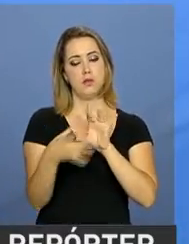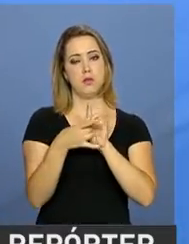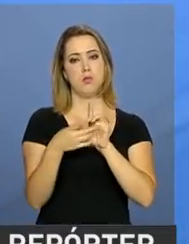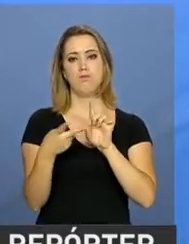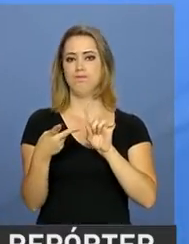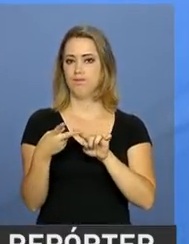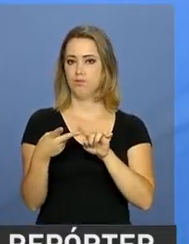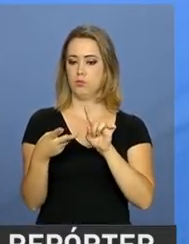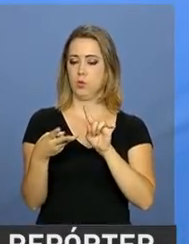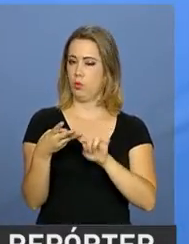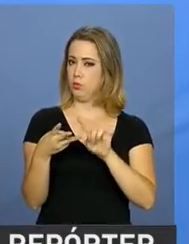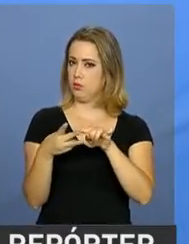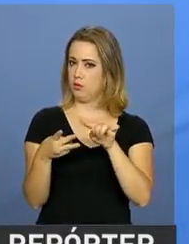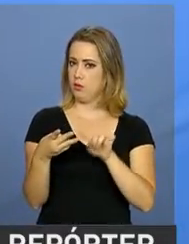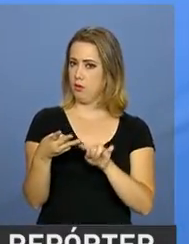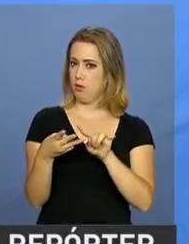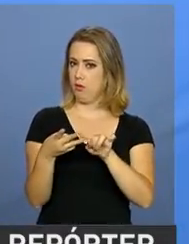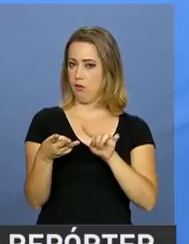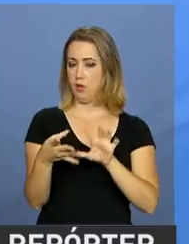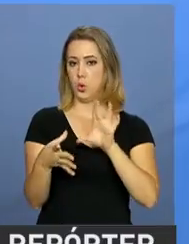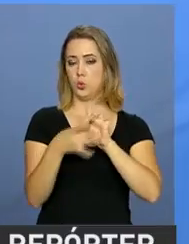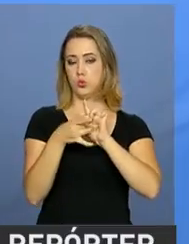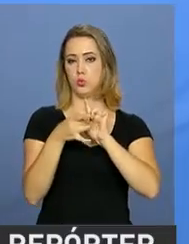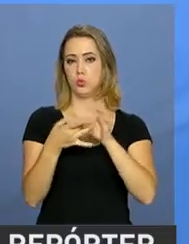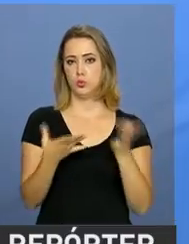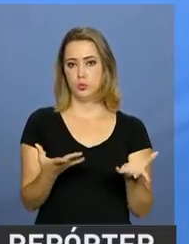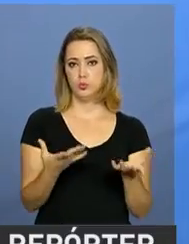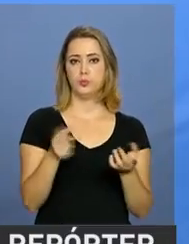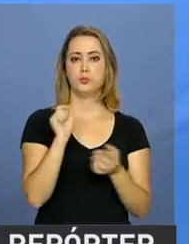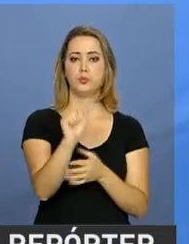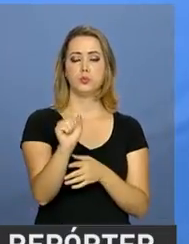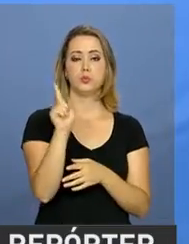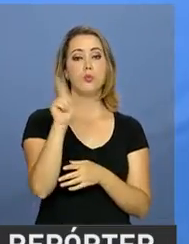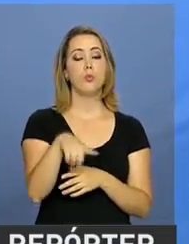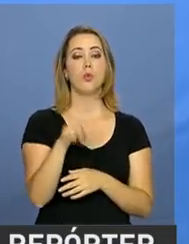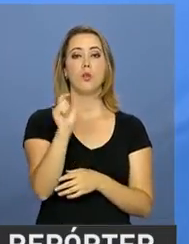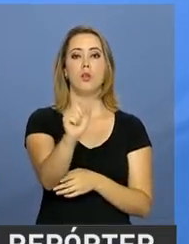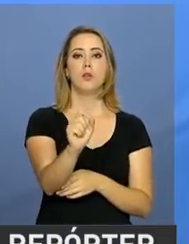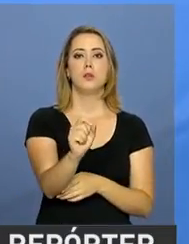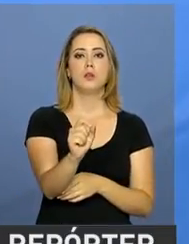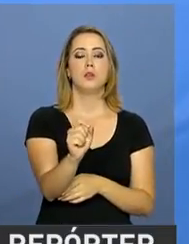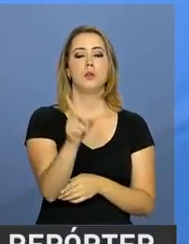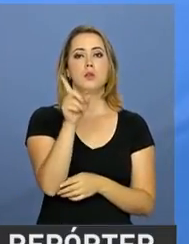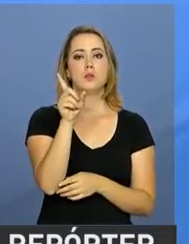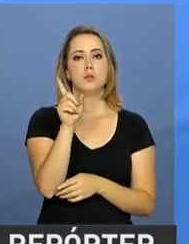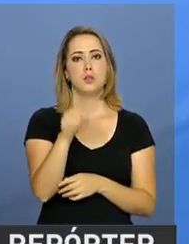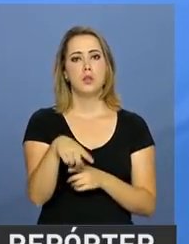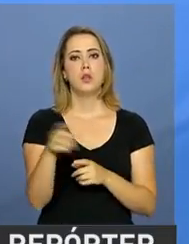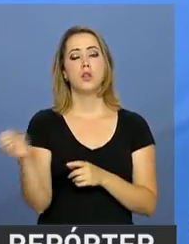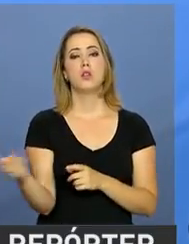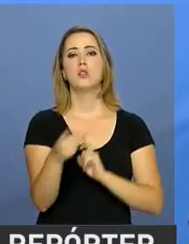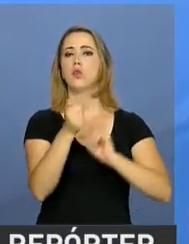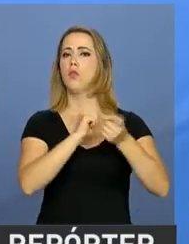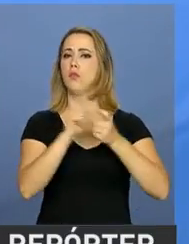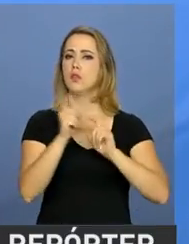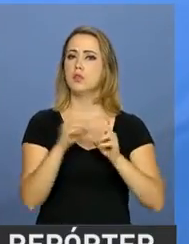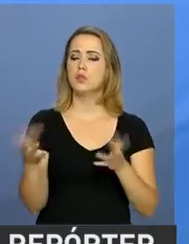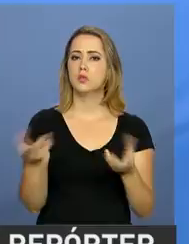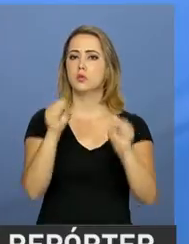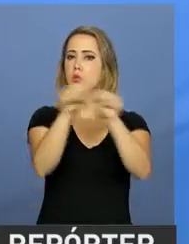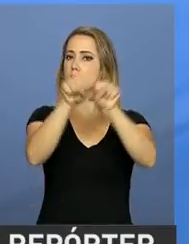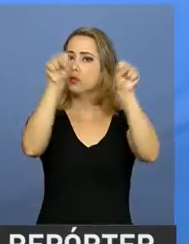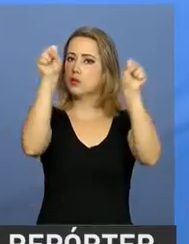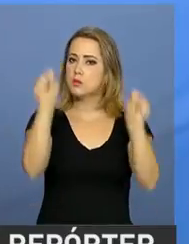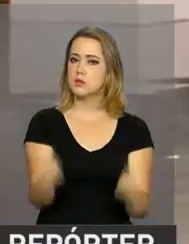objetivo que se liga o segundo objetivo do plano é a racionalização e modernização é do sistema